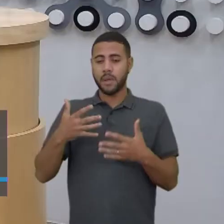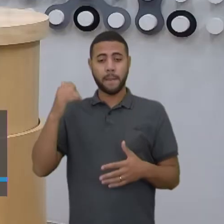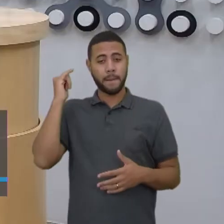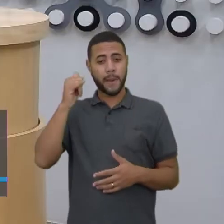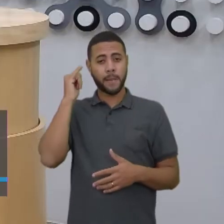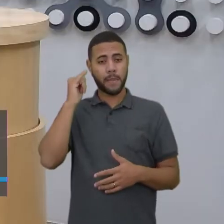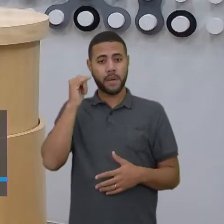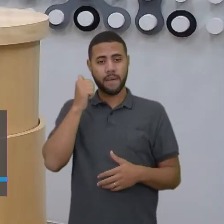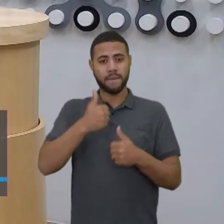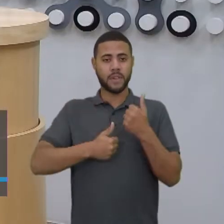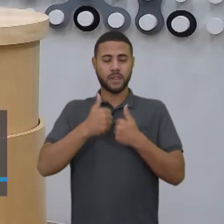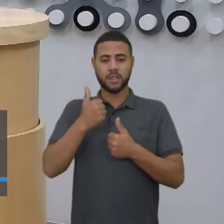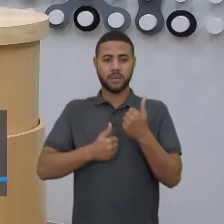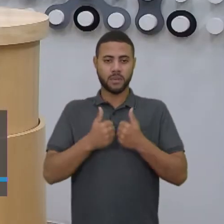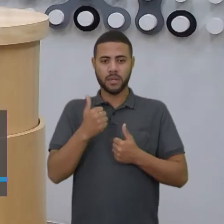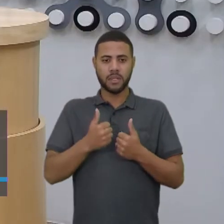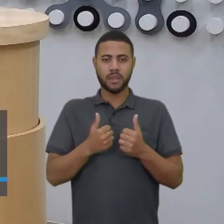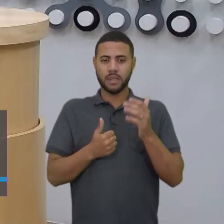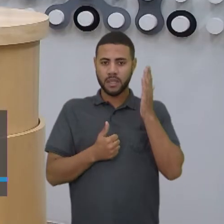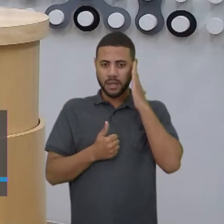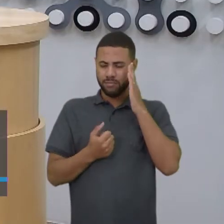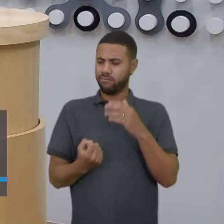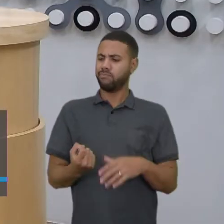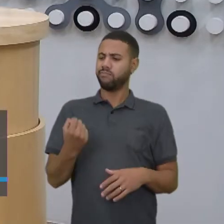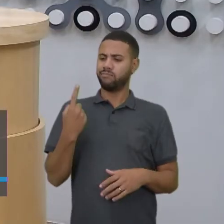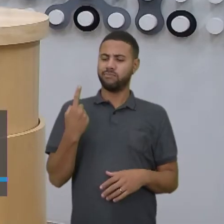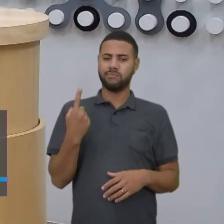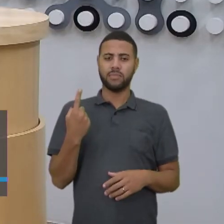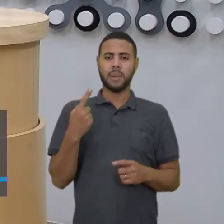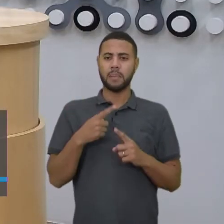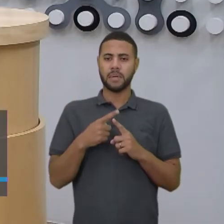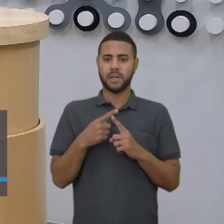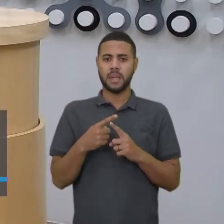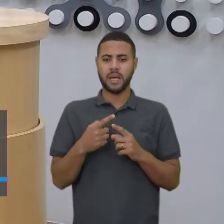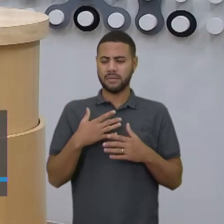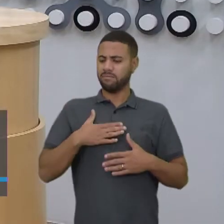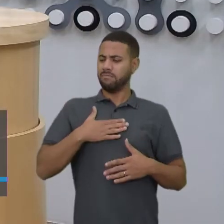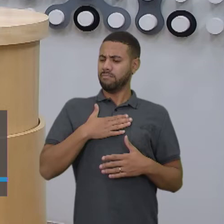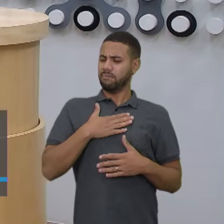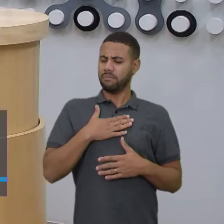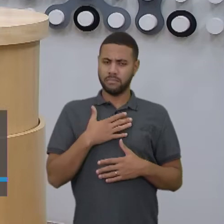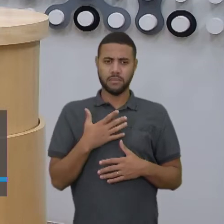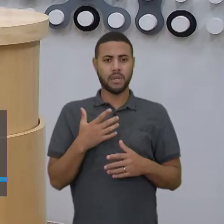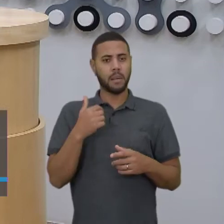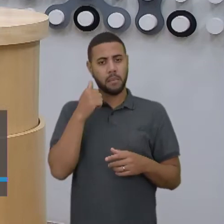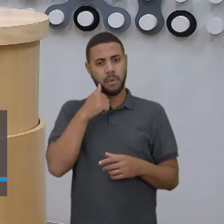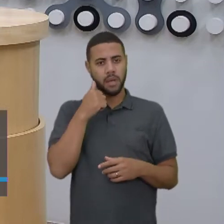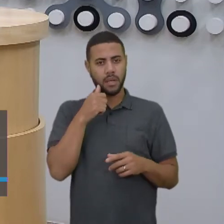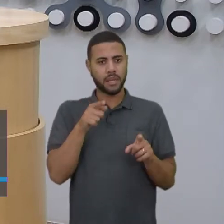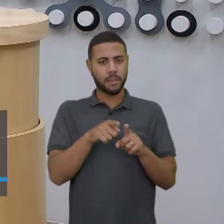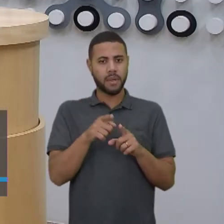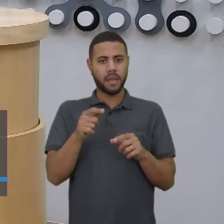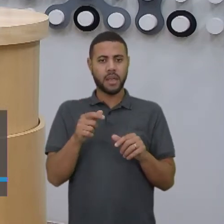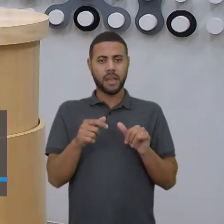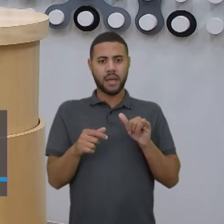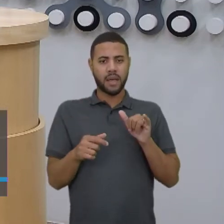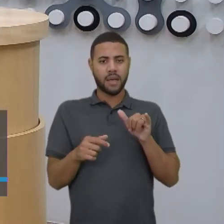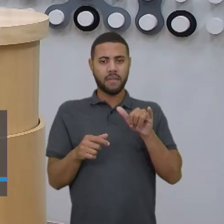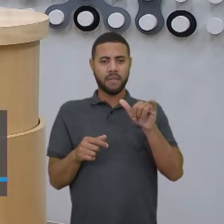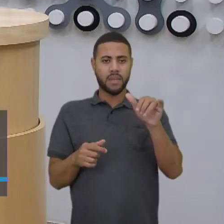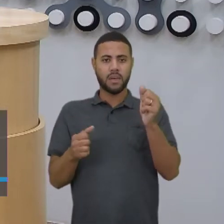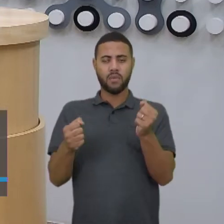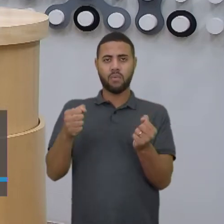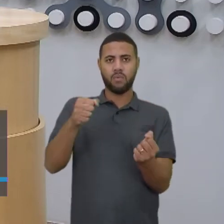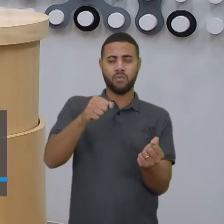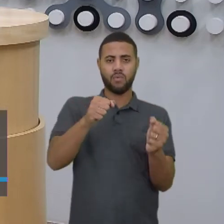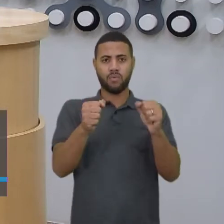de futebol, é claro que vai causar estranhamento. É claro. Por quê? Da mesma maneira que causa estranhamento, uma mulher pilotando um avião, uma